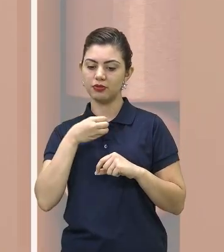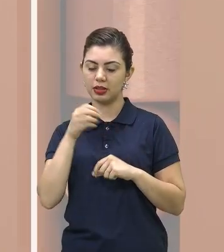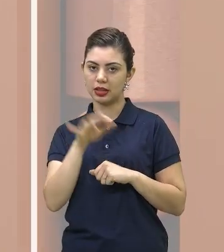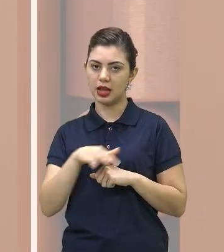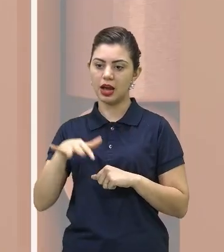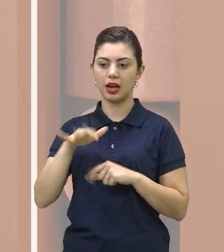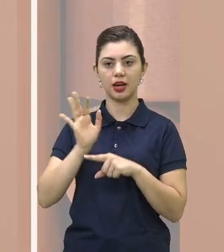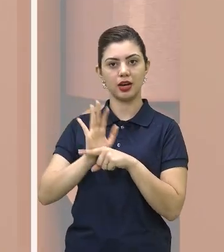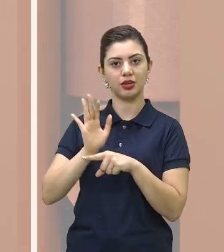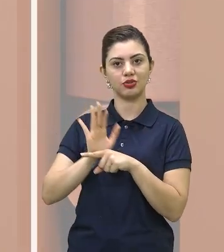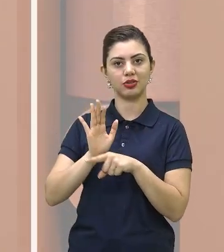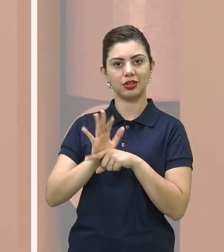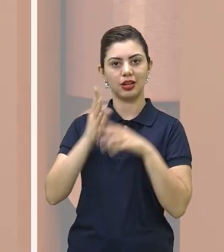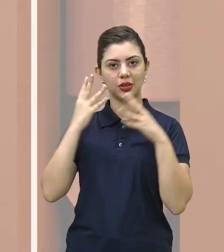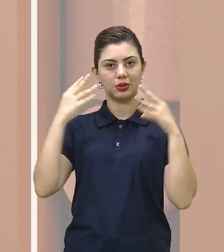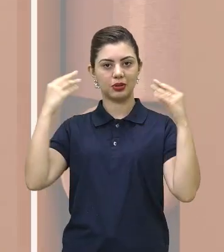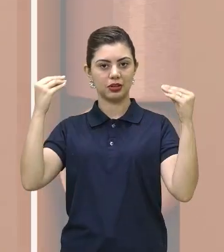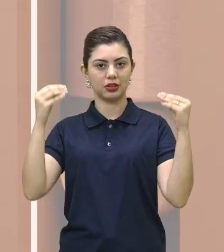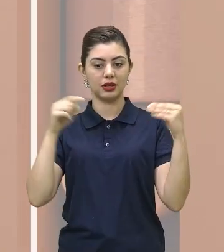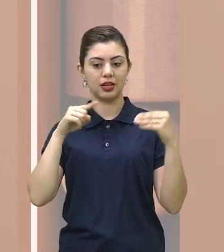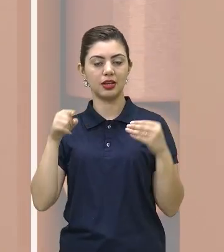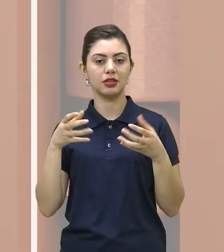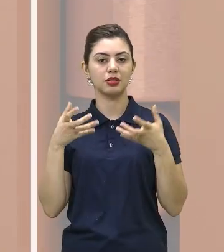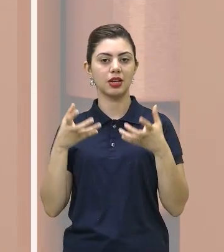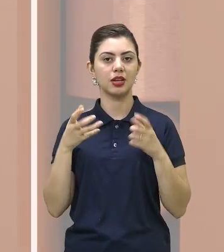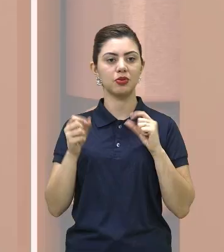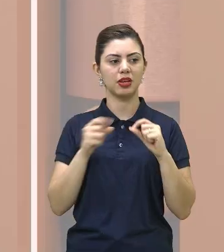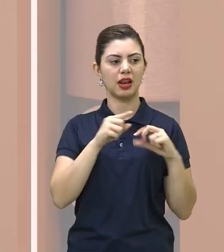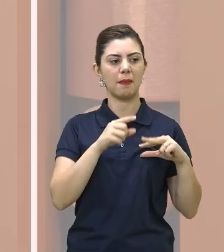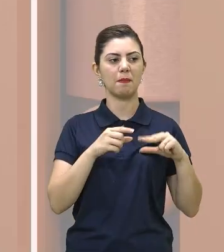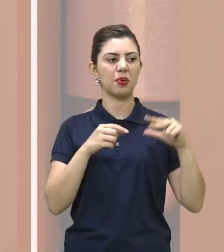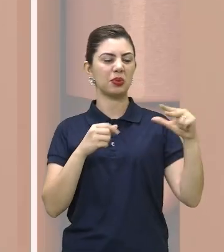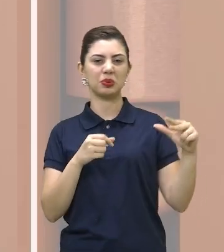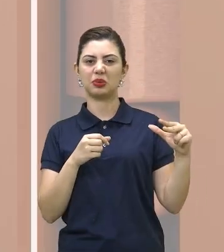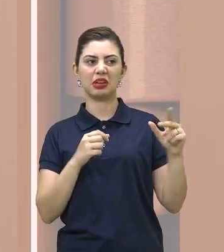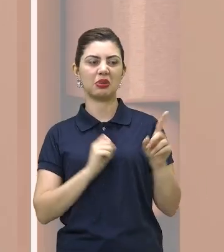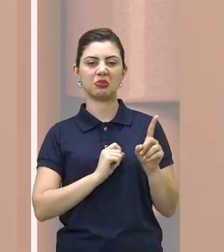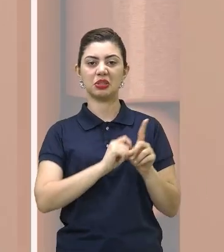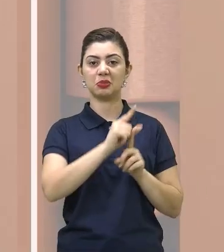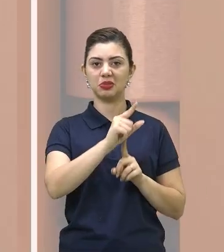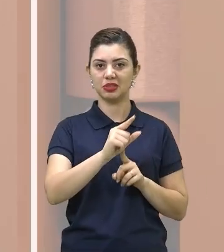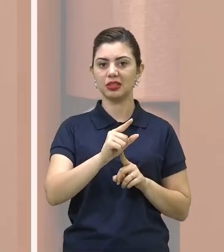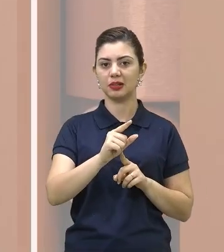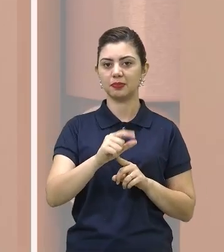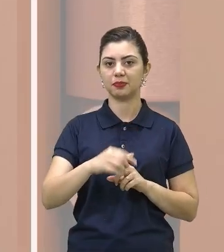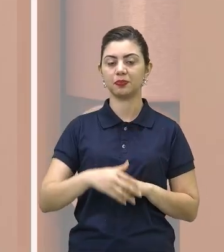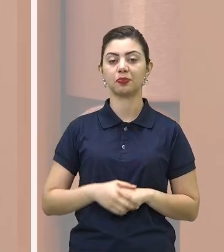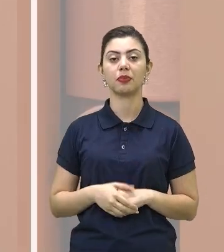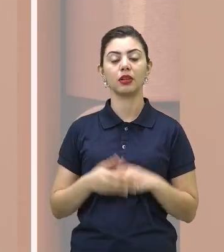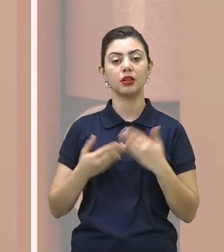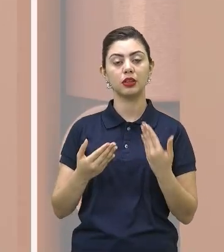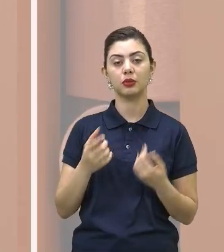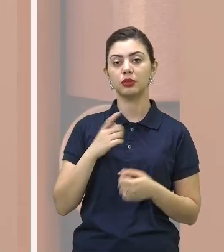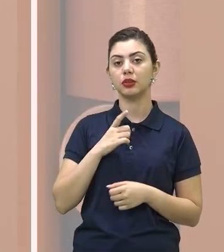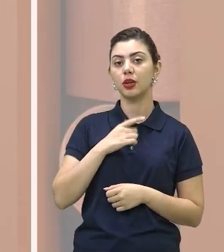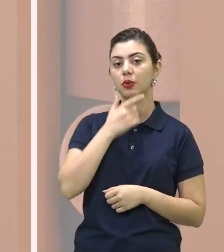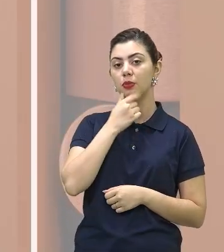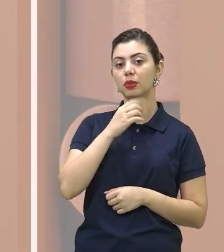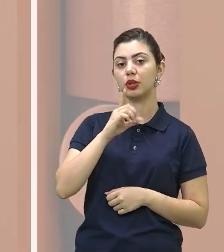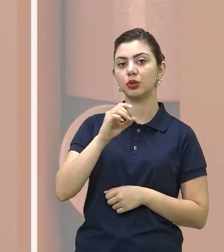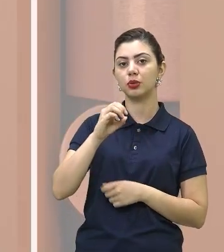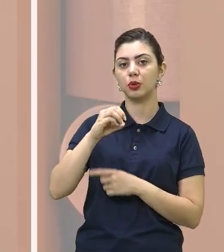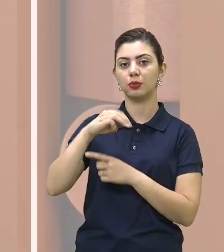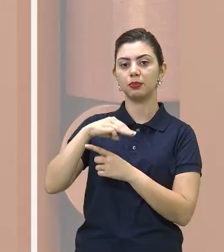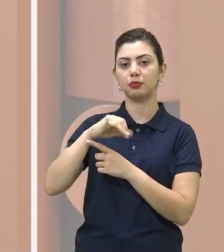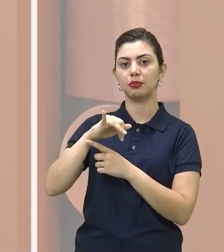Esses moradores, eles queriam livrar-se do domínio português. Domingos Fernandes Calabar foi uma das